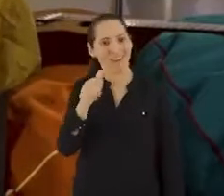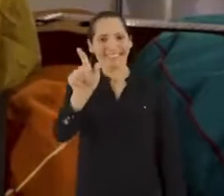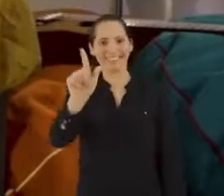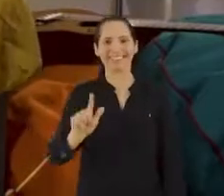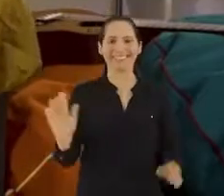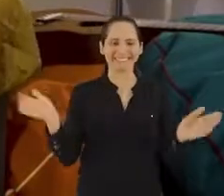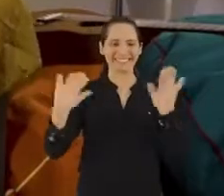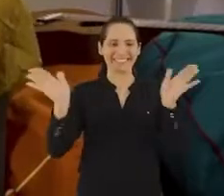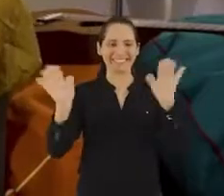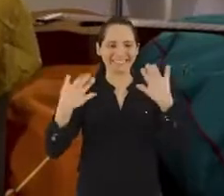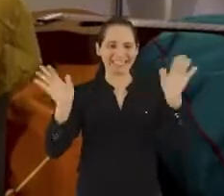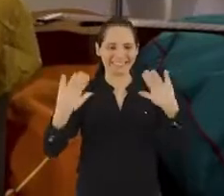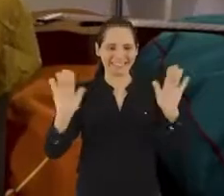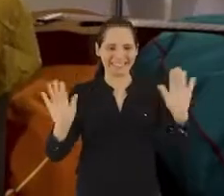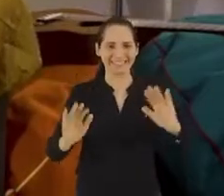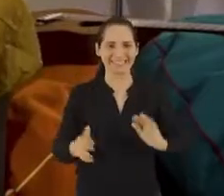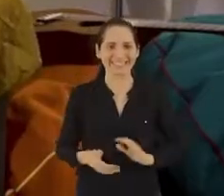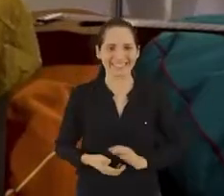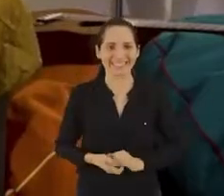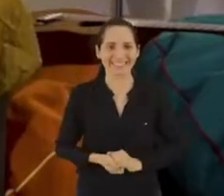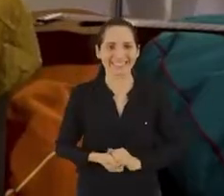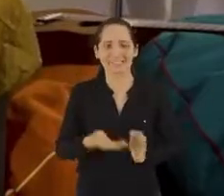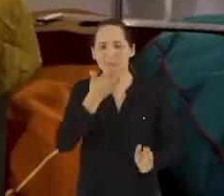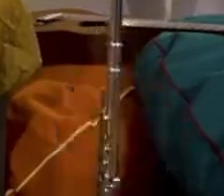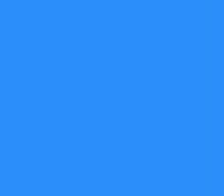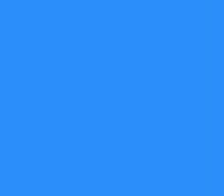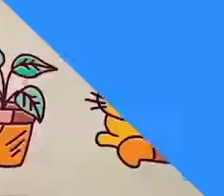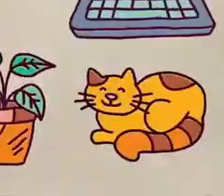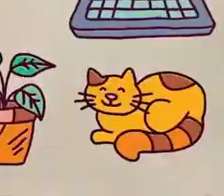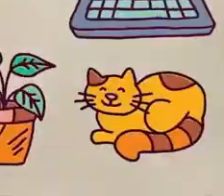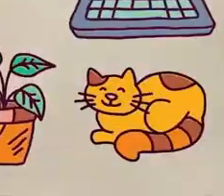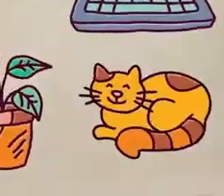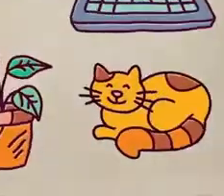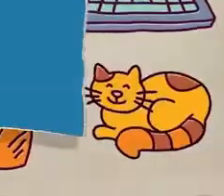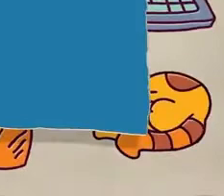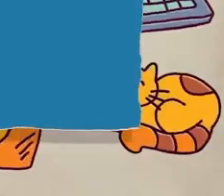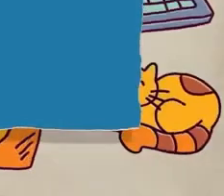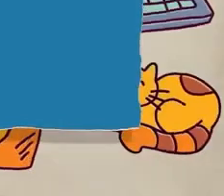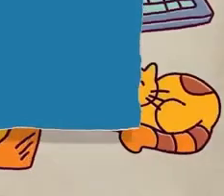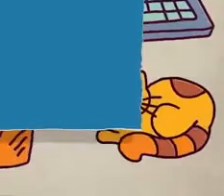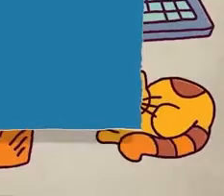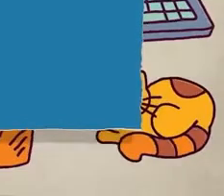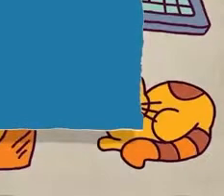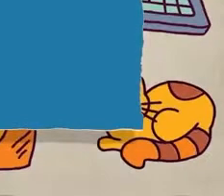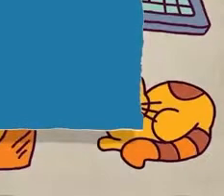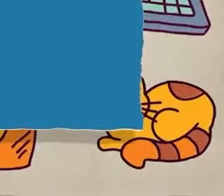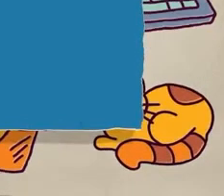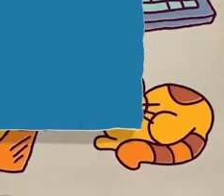Música.